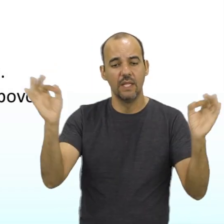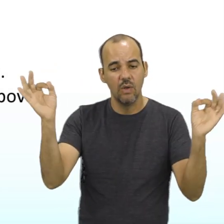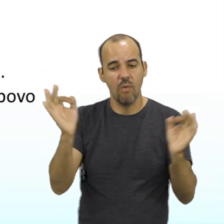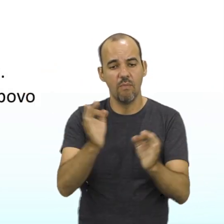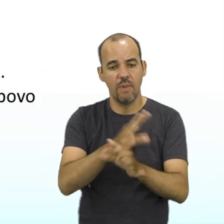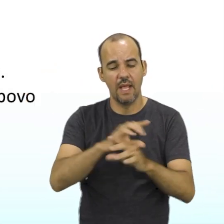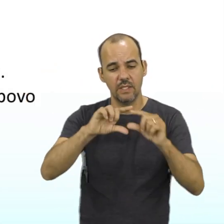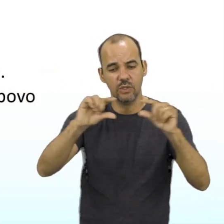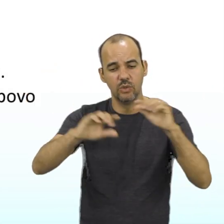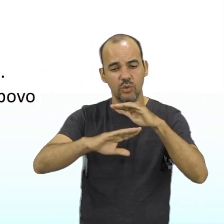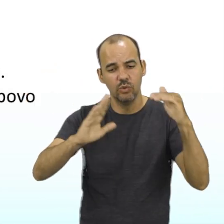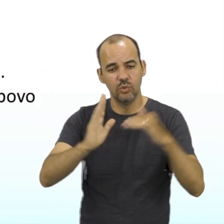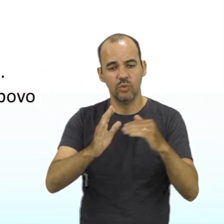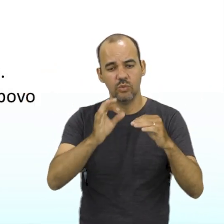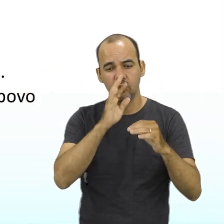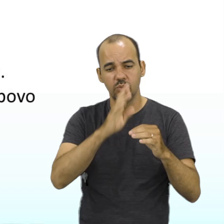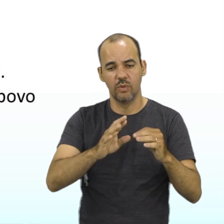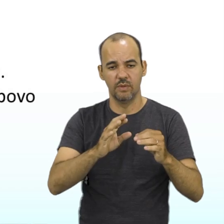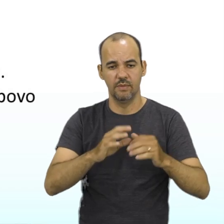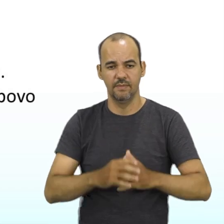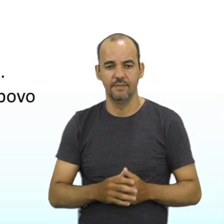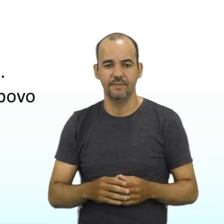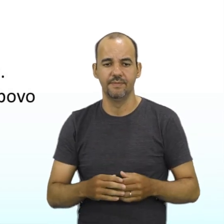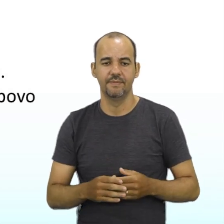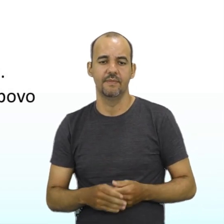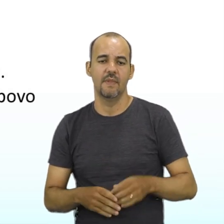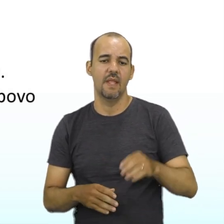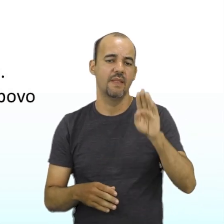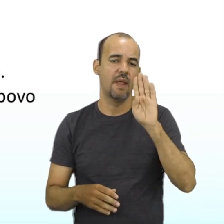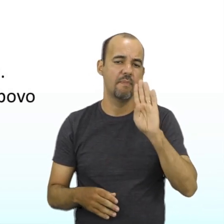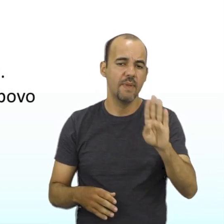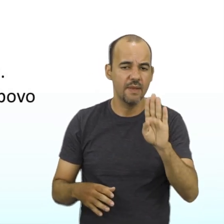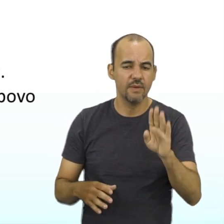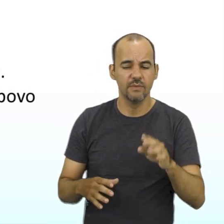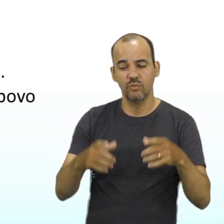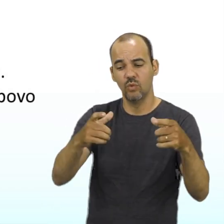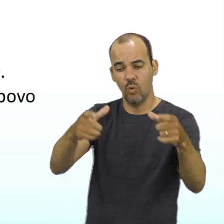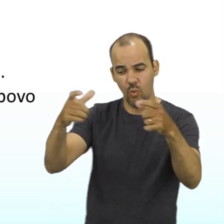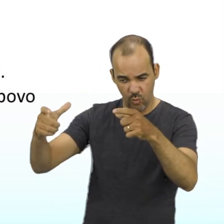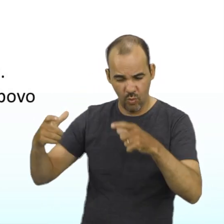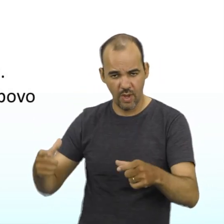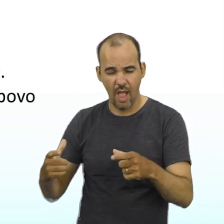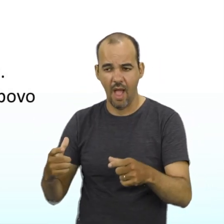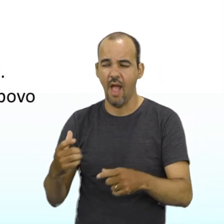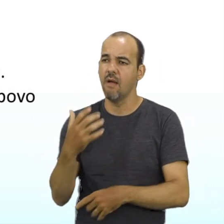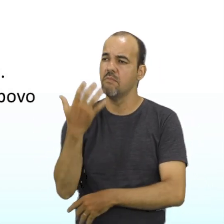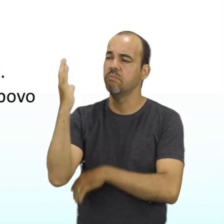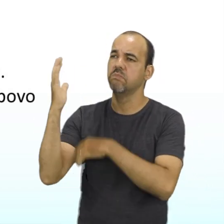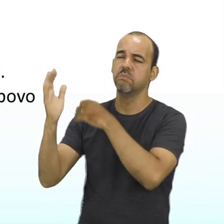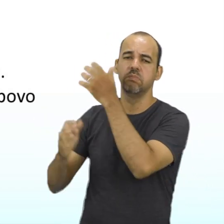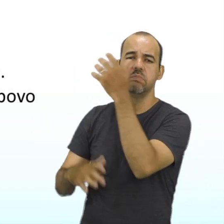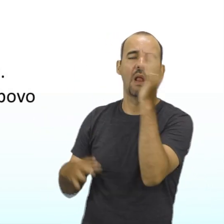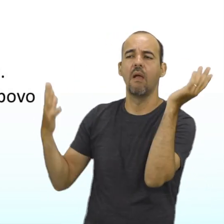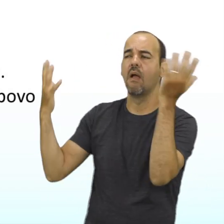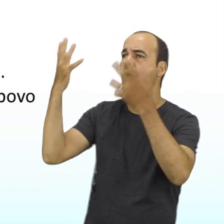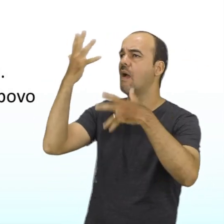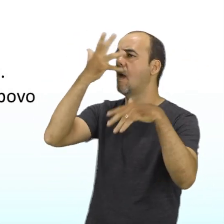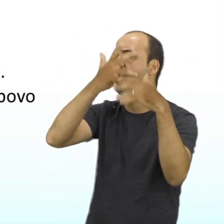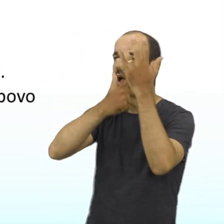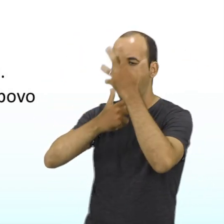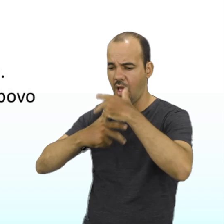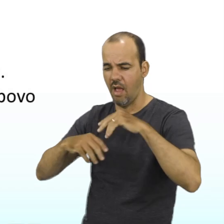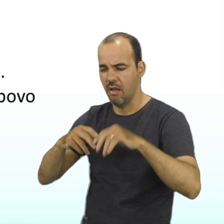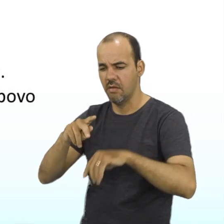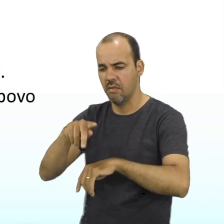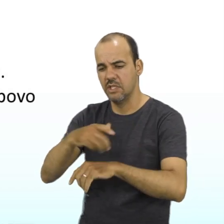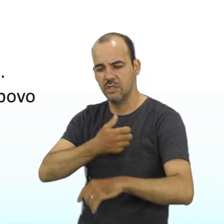paisagens naturais da Espanha também é mencionado no texto, mas não é enaltecido, não é só sobre isso. E aí